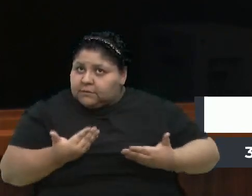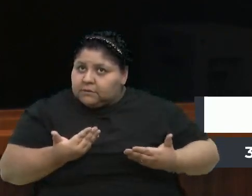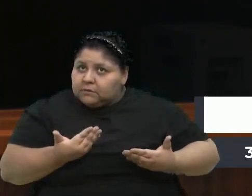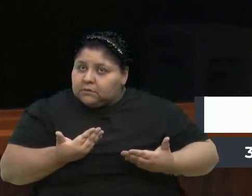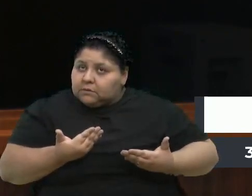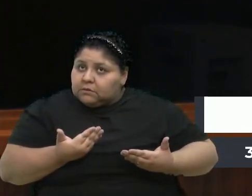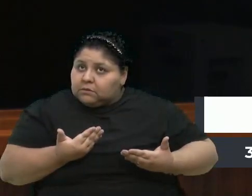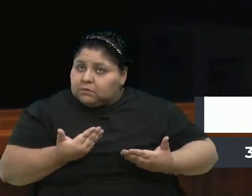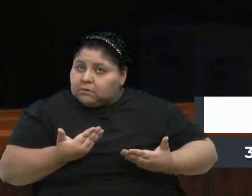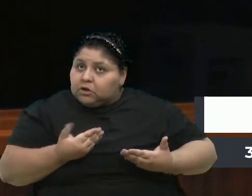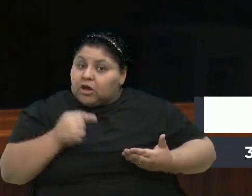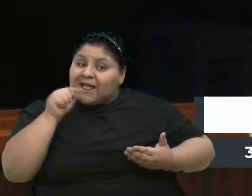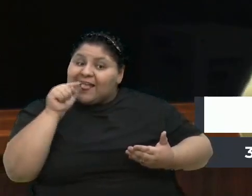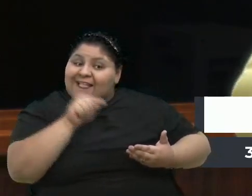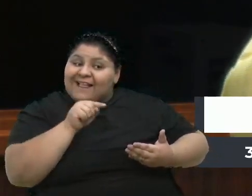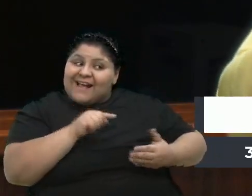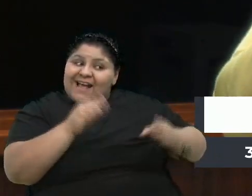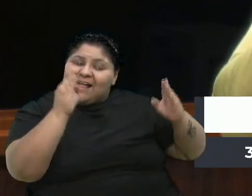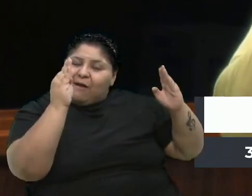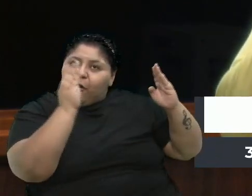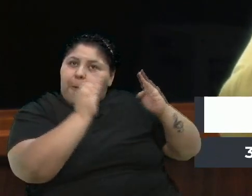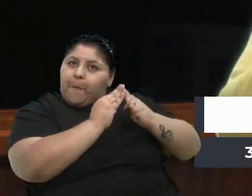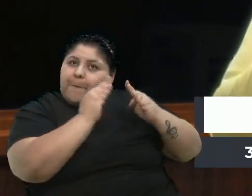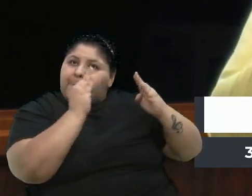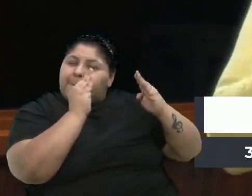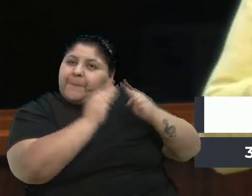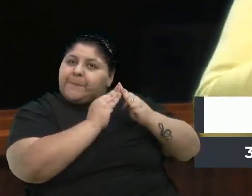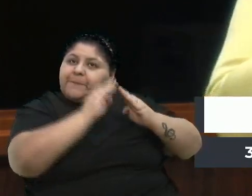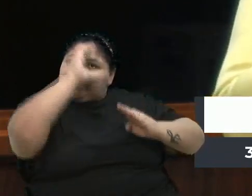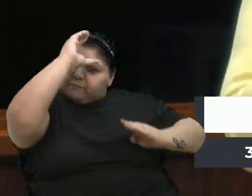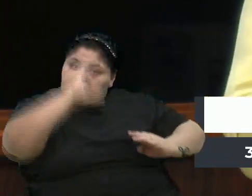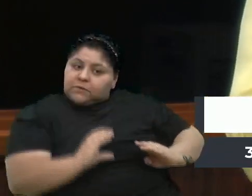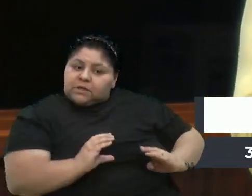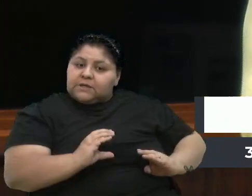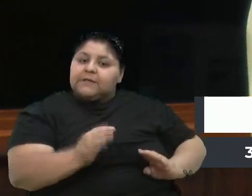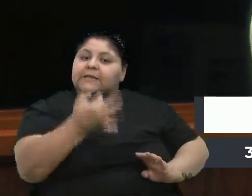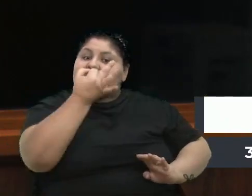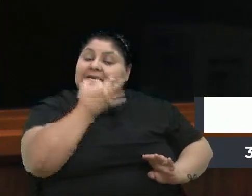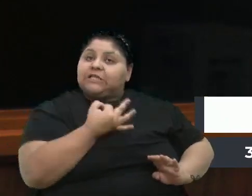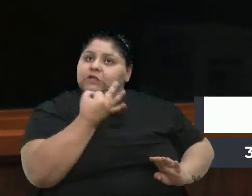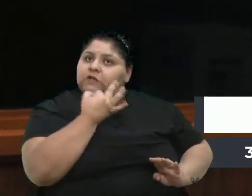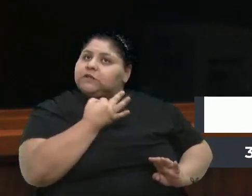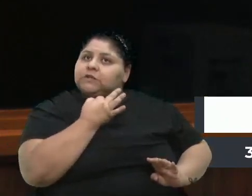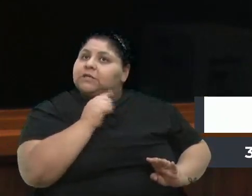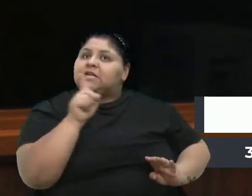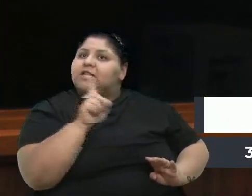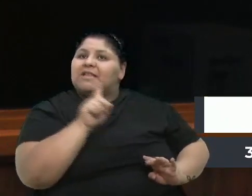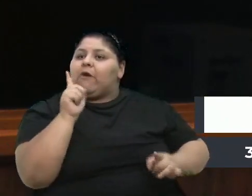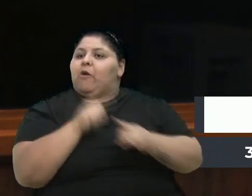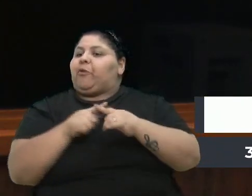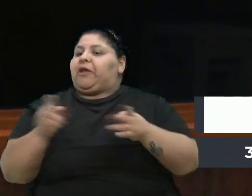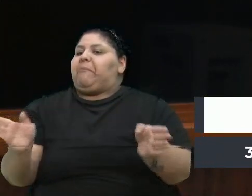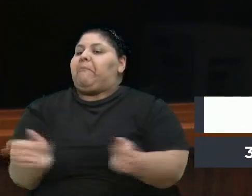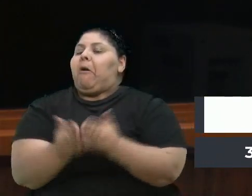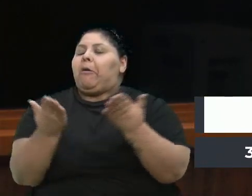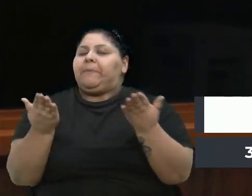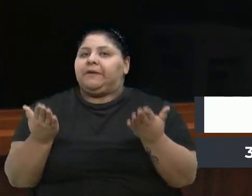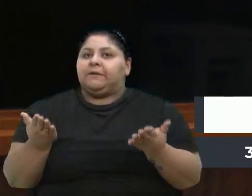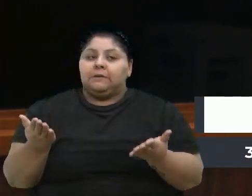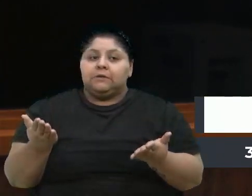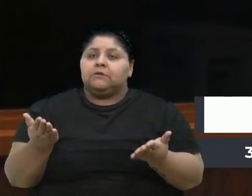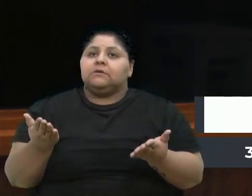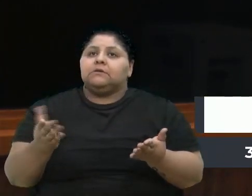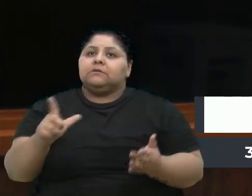Ela é moradora cidadã caxiense. Não é porque é pobre que tem